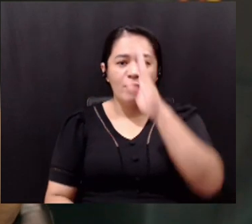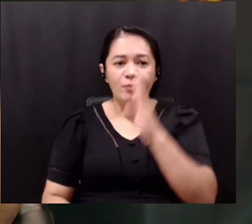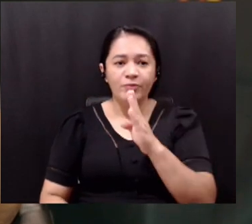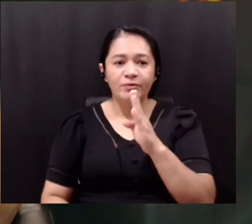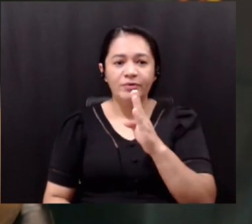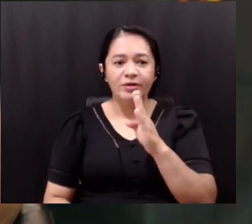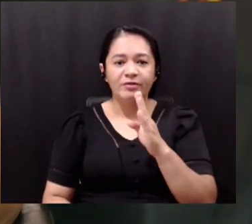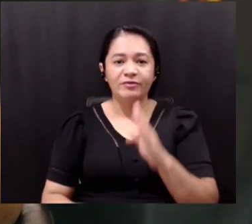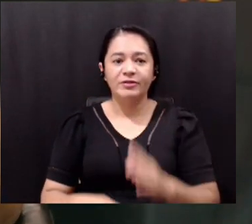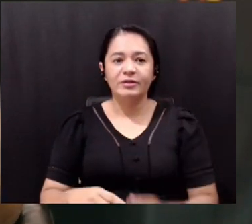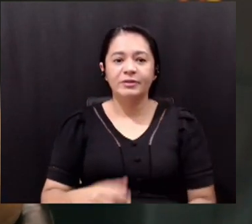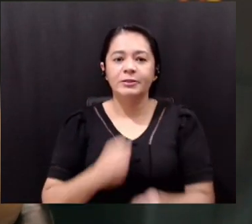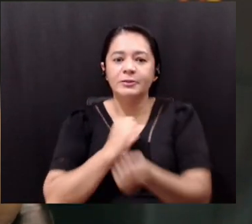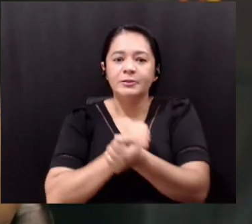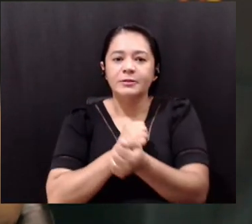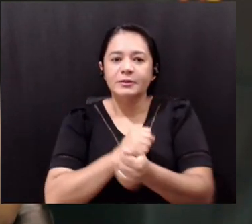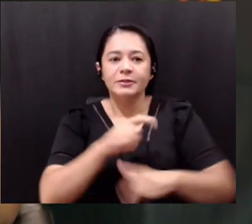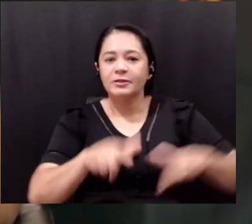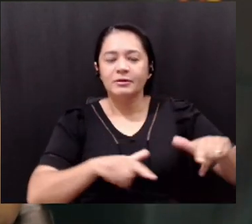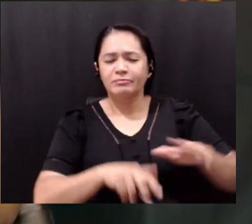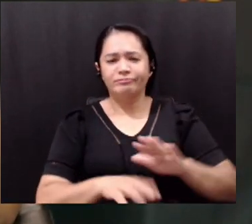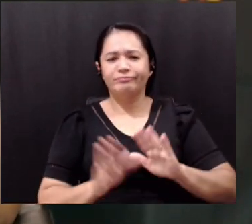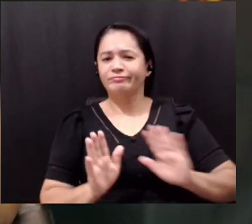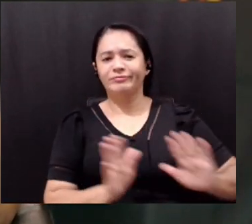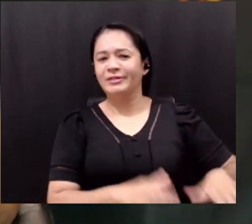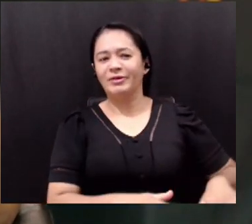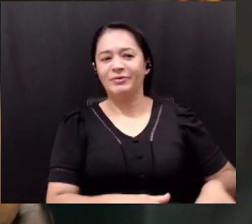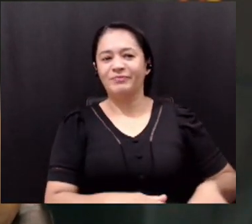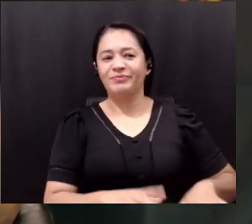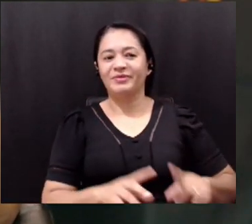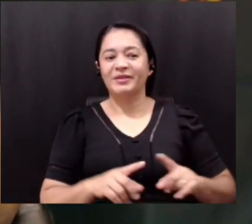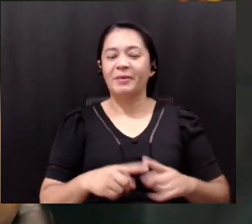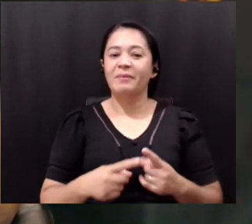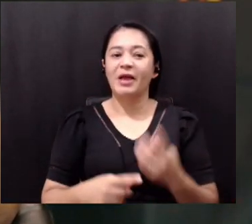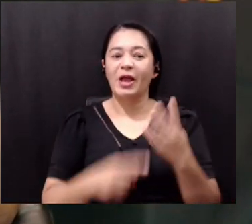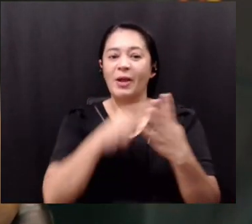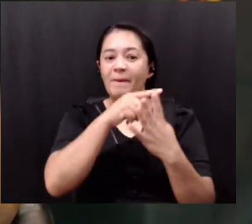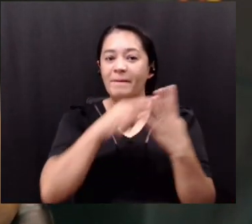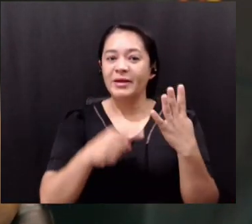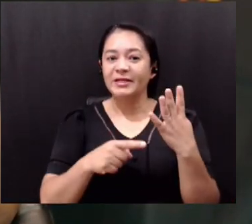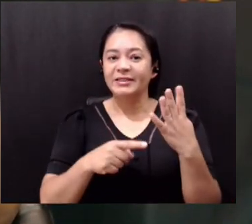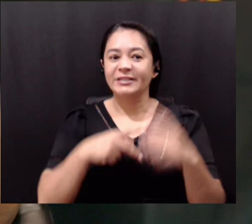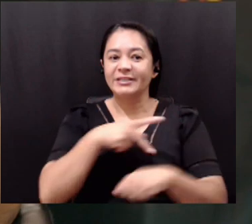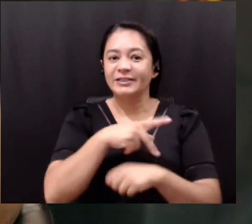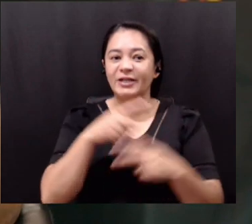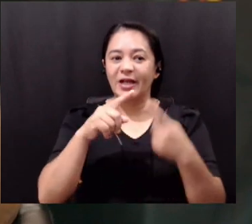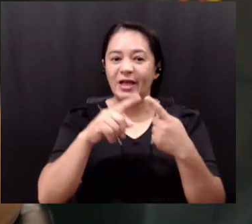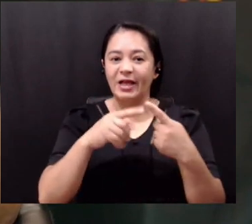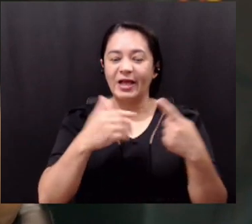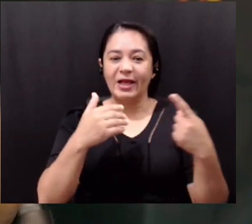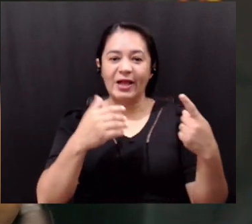sabia disso? Levando em consideração a 4 países aí, Argentina, Brasil, Chile e México, pela